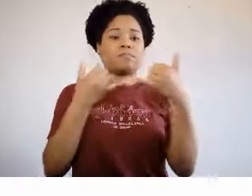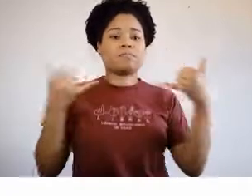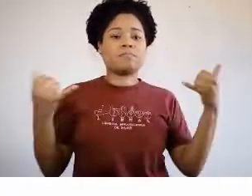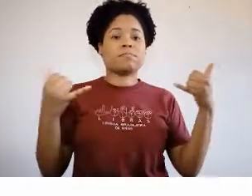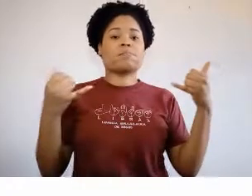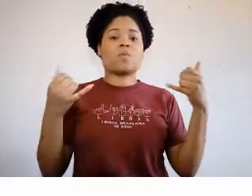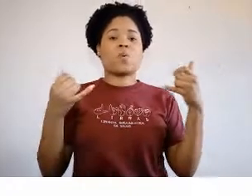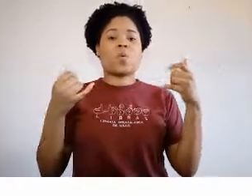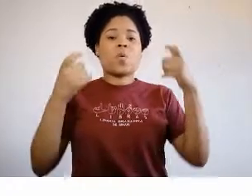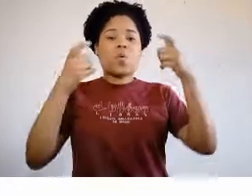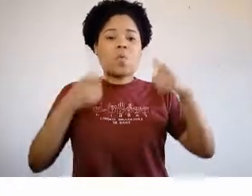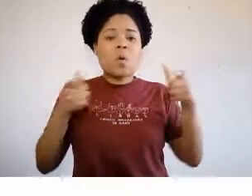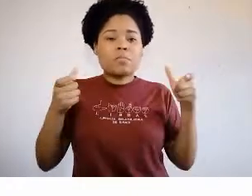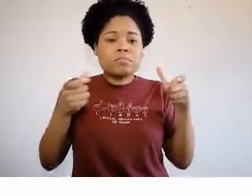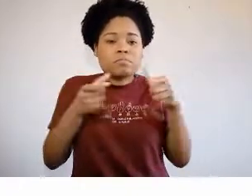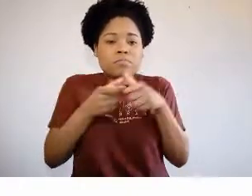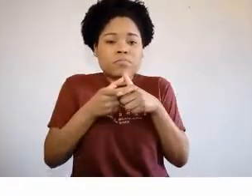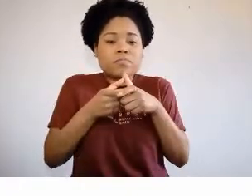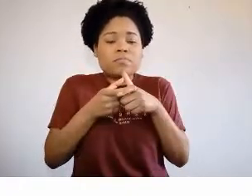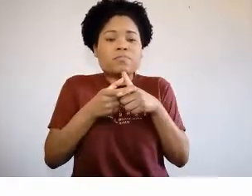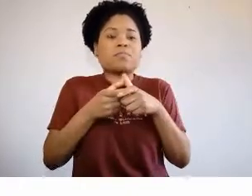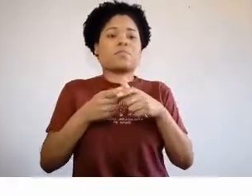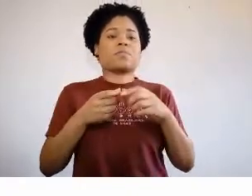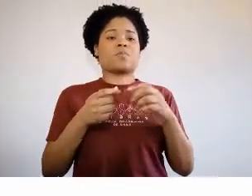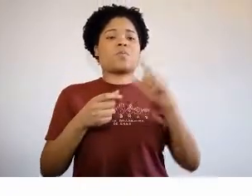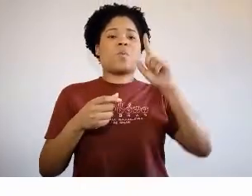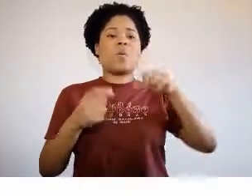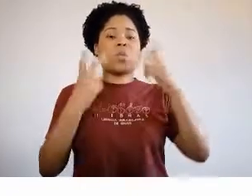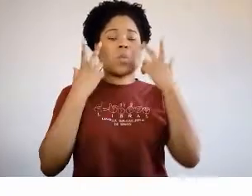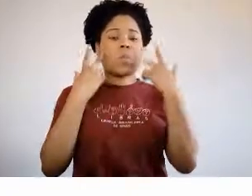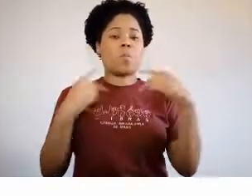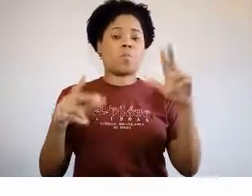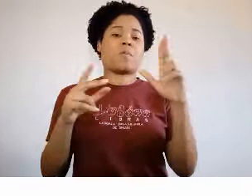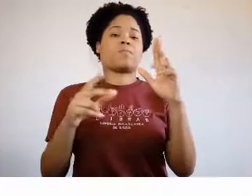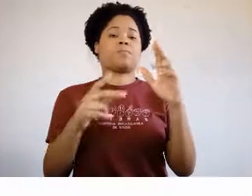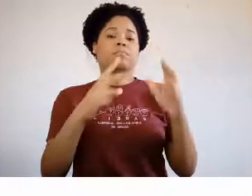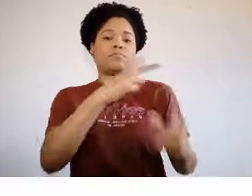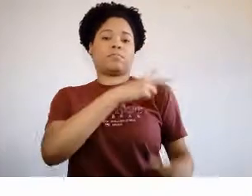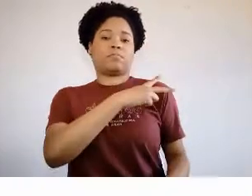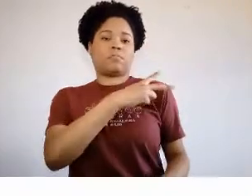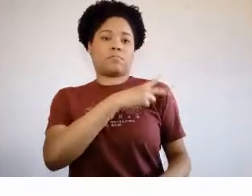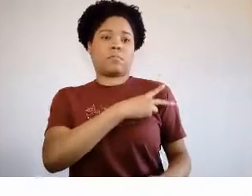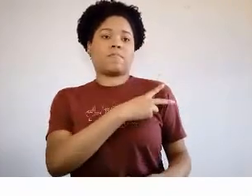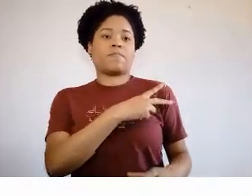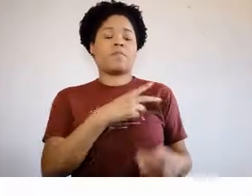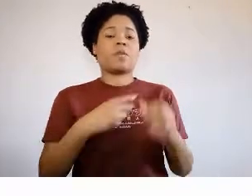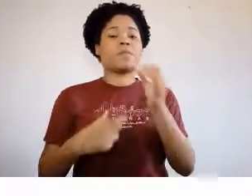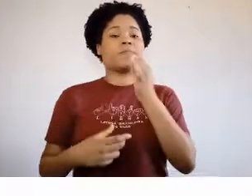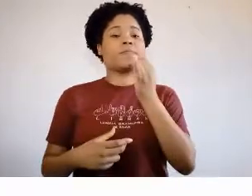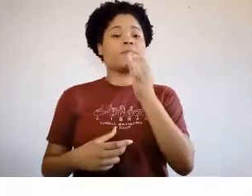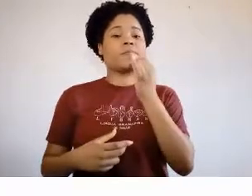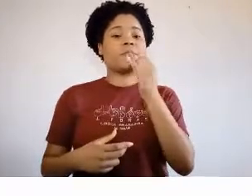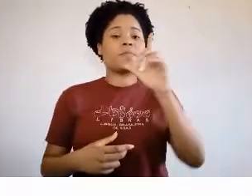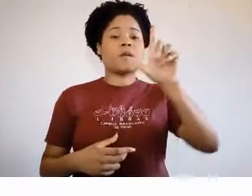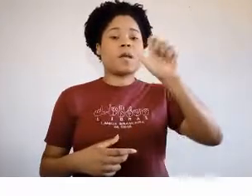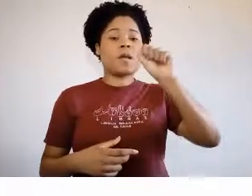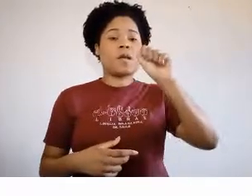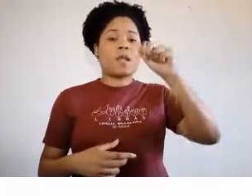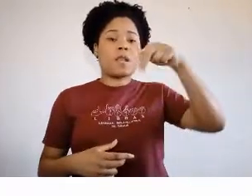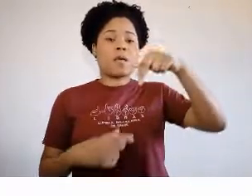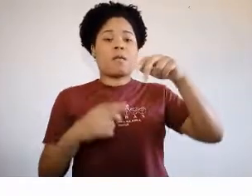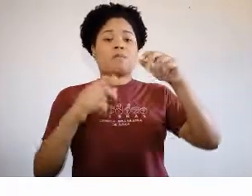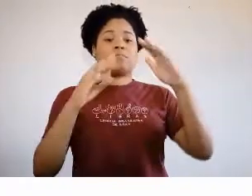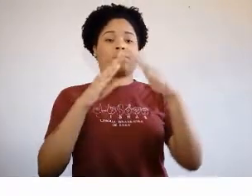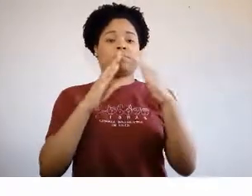ser uma rede que ocupa um pequeno espaço físico, geralmente é uma rede privada. Vamos dar como exemplo uma